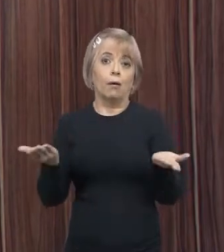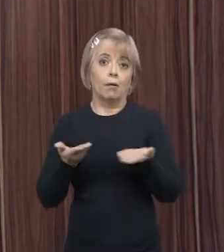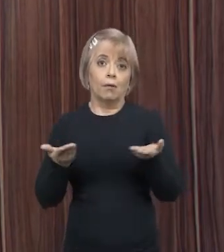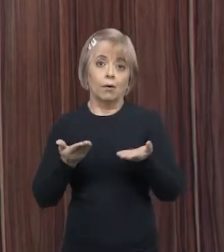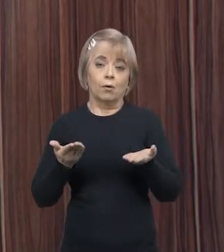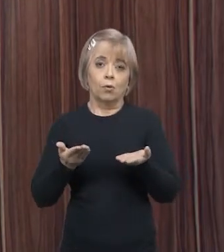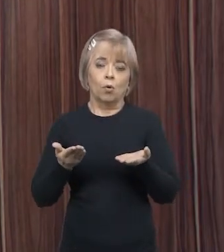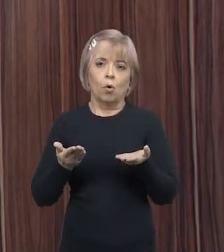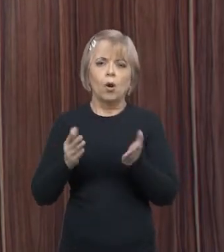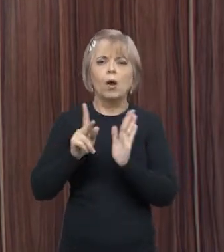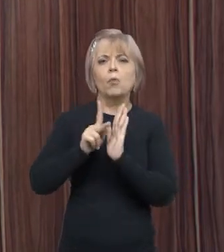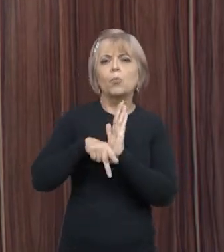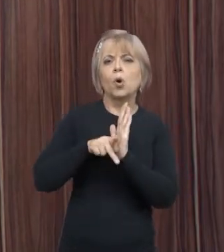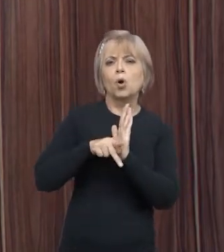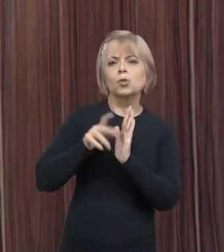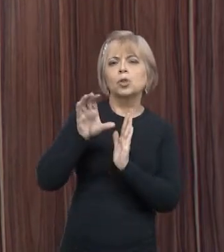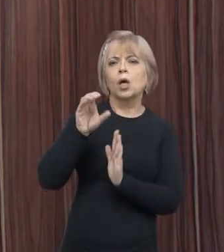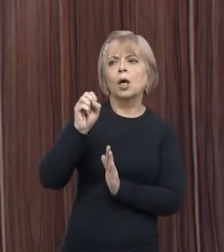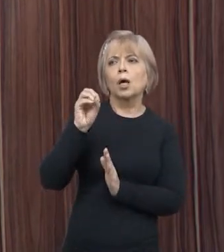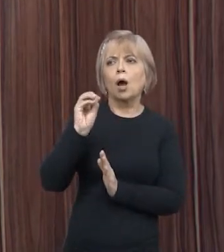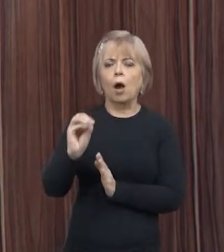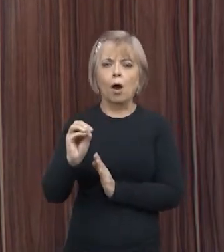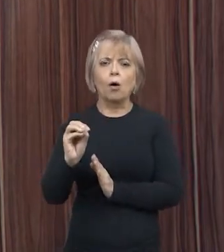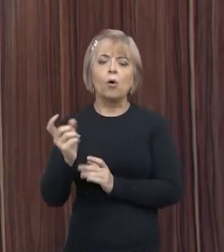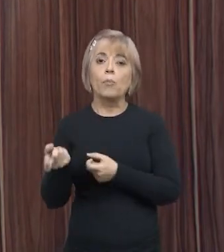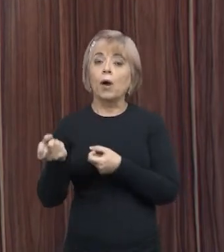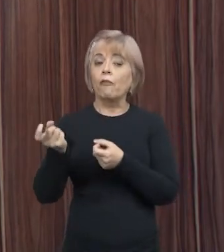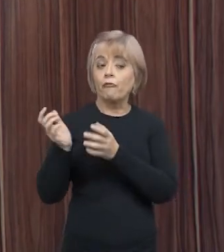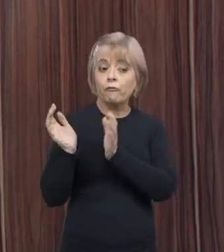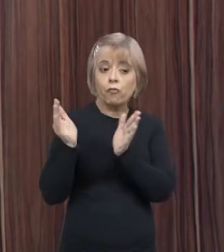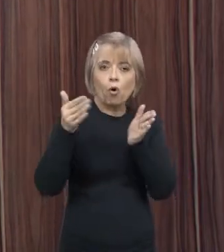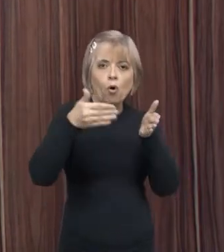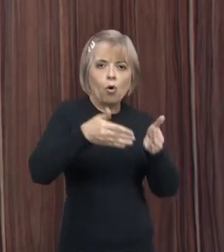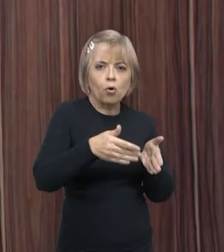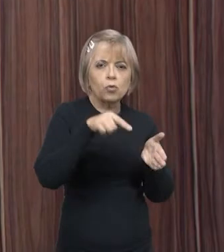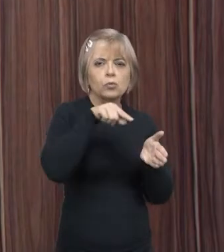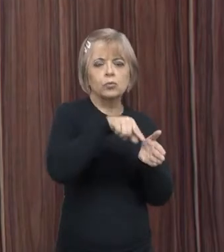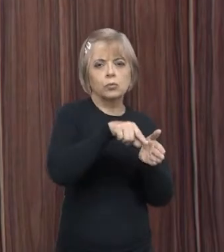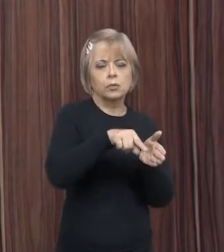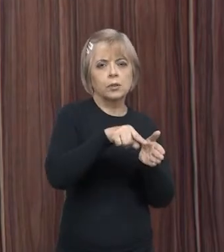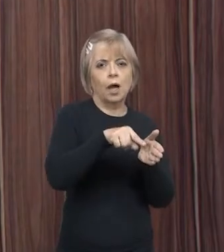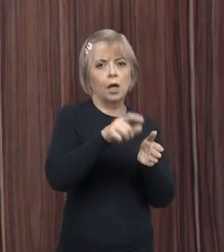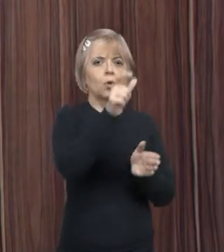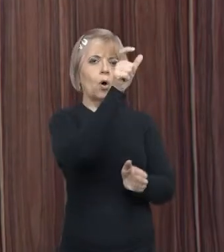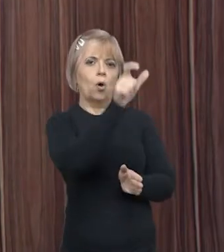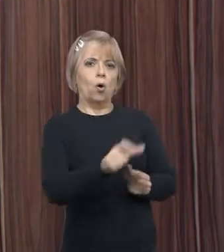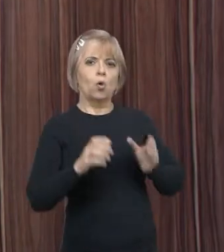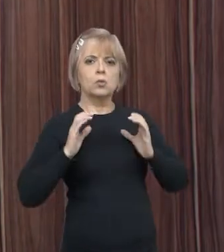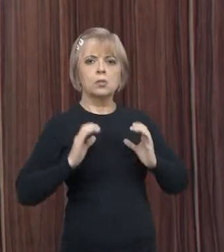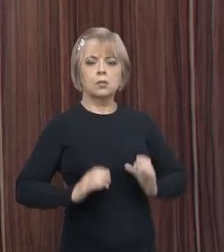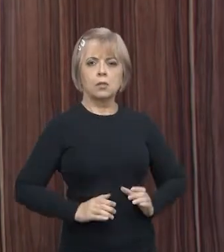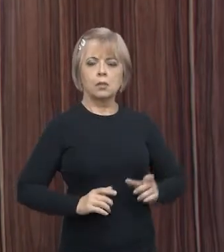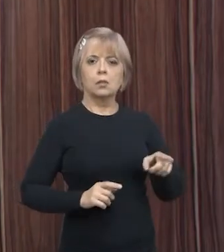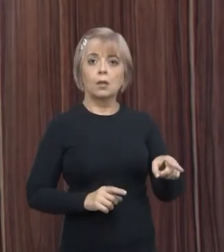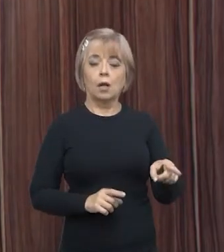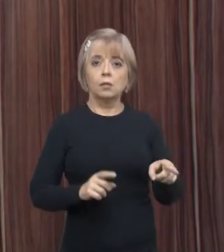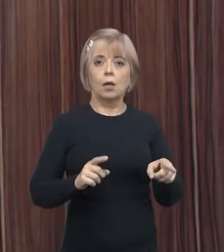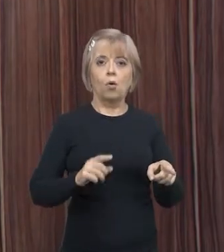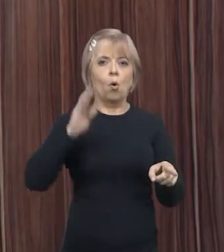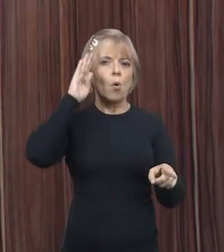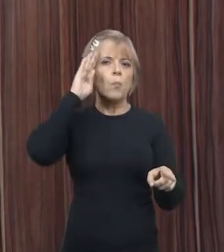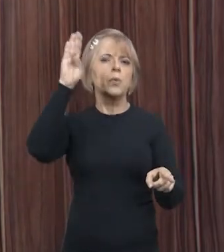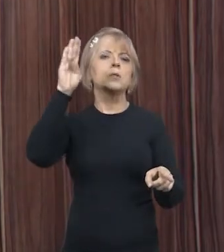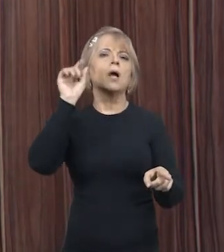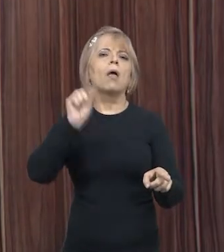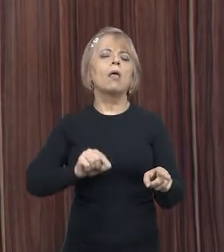entrando nos projetos do CAL Consumidor e Contribuinte voltados então agora diretamente aos cidadãos, né? Um de grande destaque é